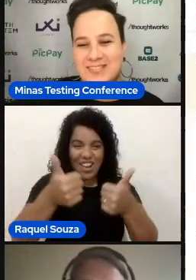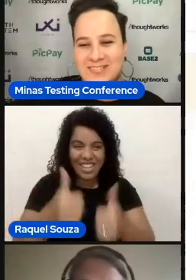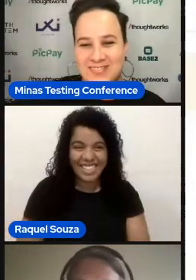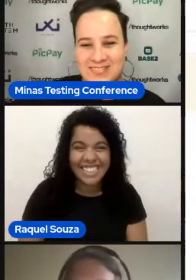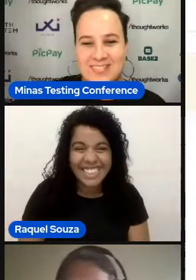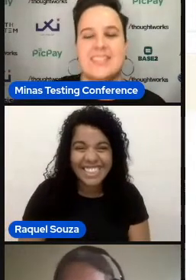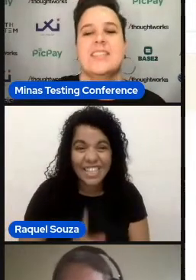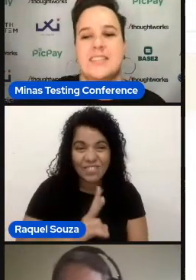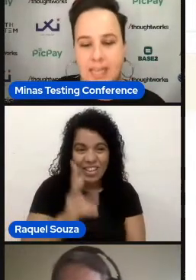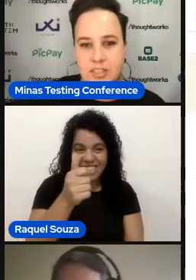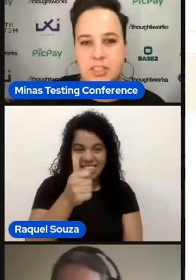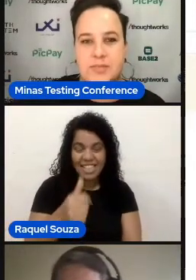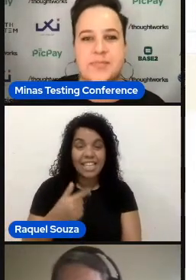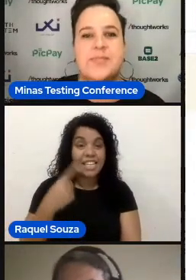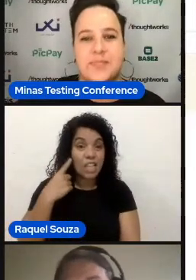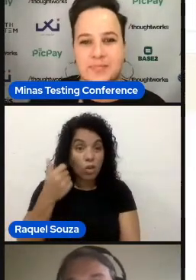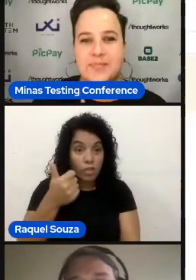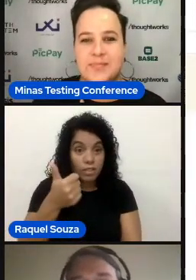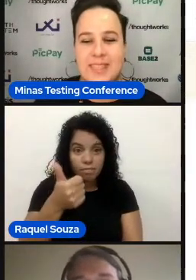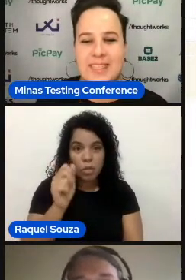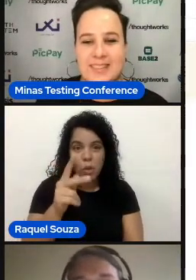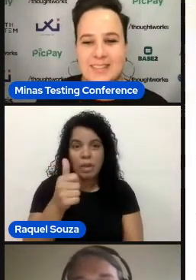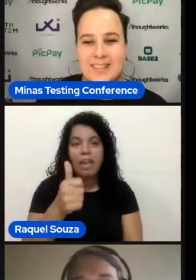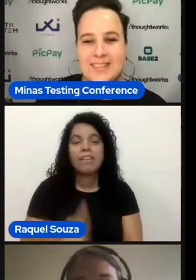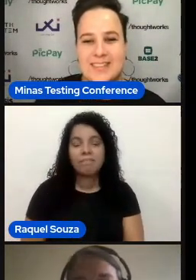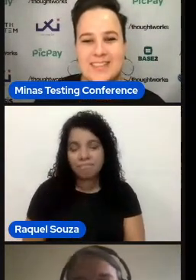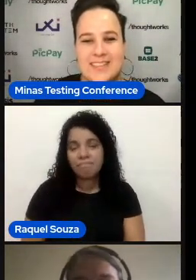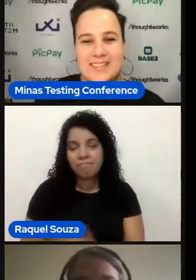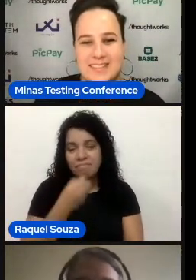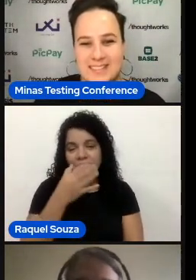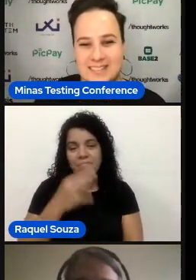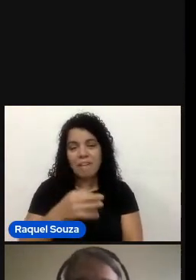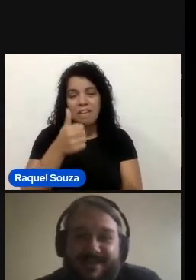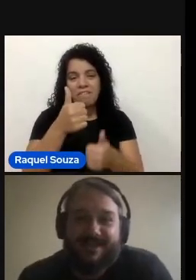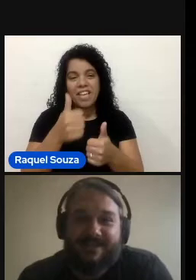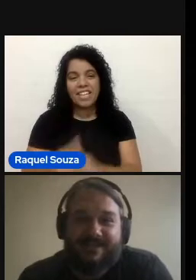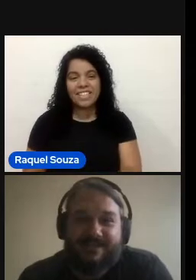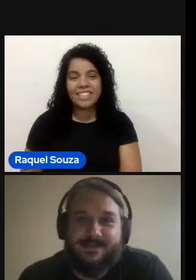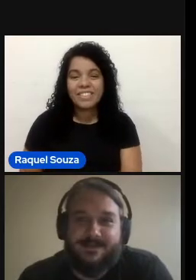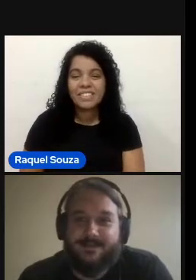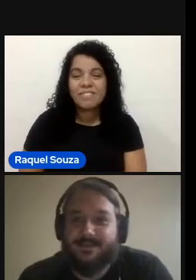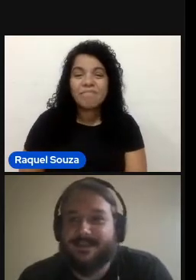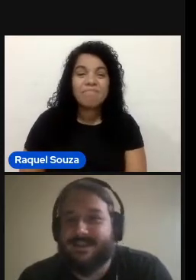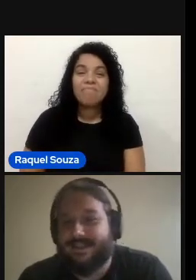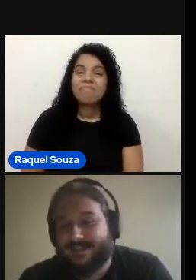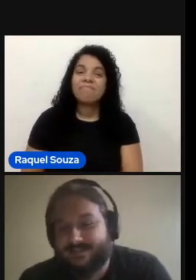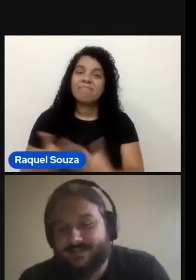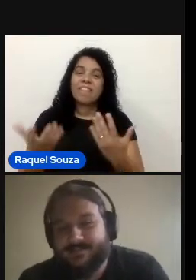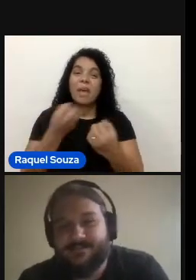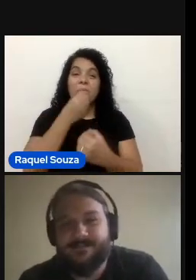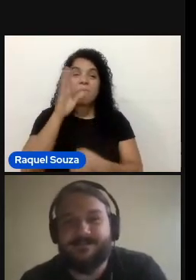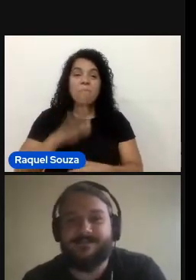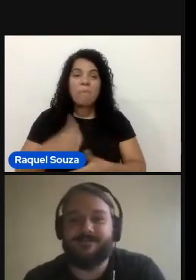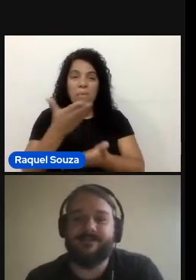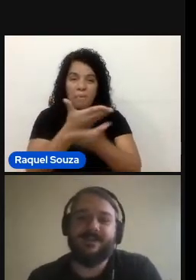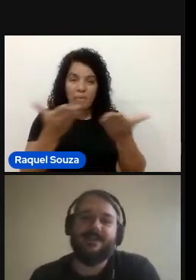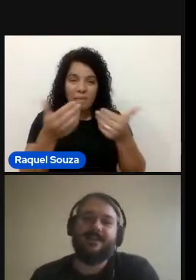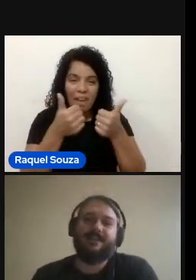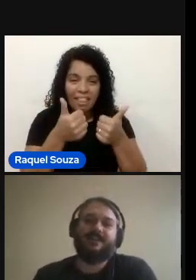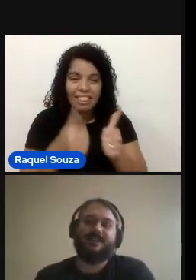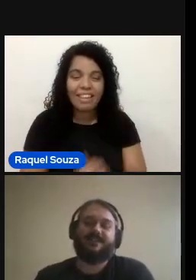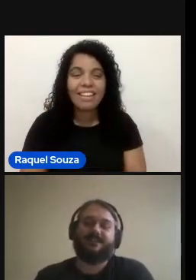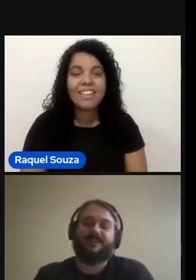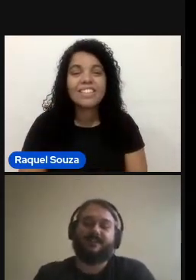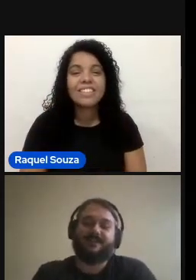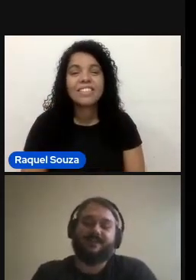ok? Meu áudio tá ok? Certinho. Então, Beleza. perfeito. Gente, boa tarde.